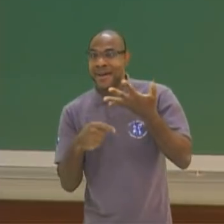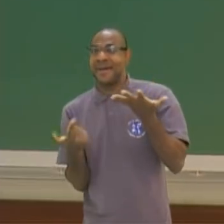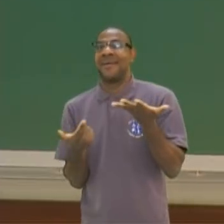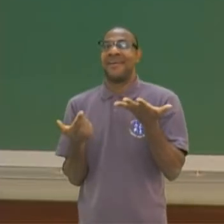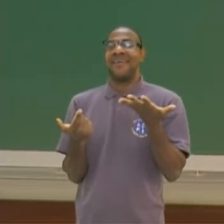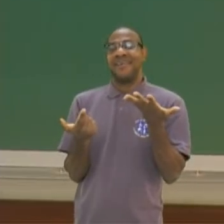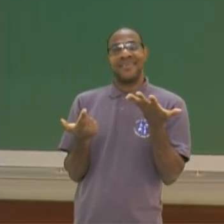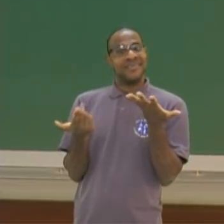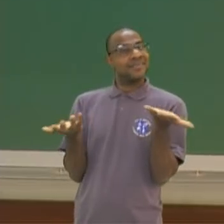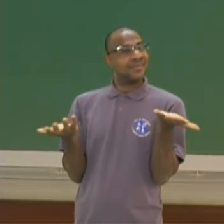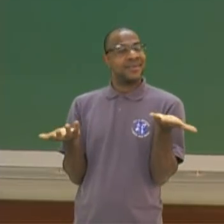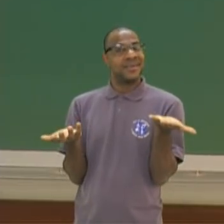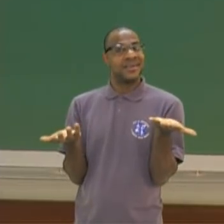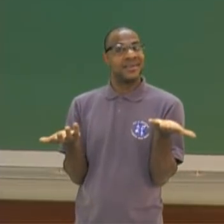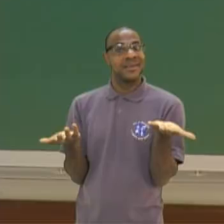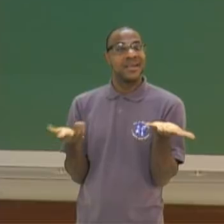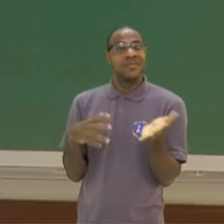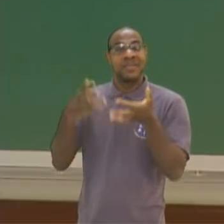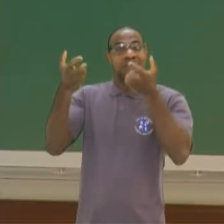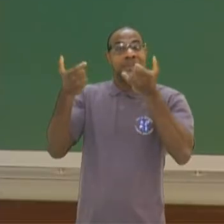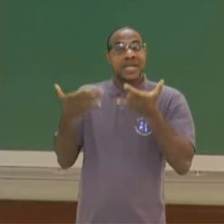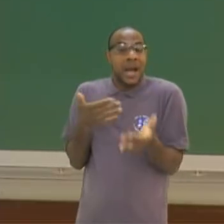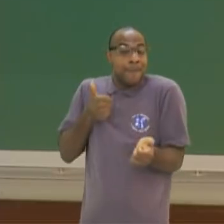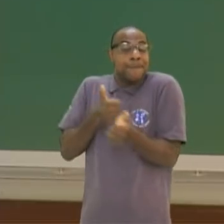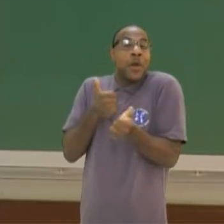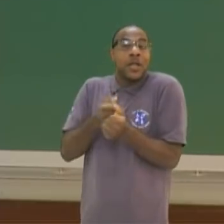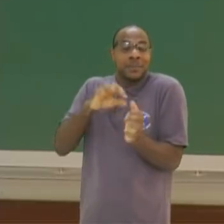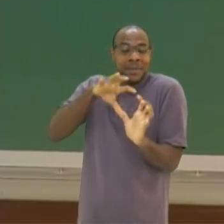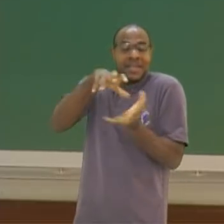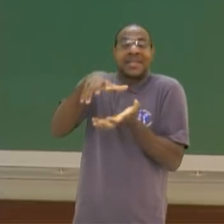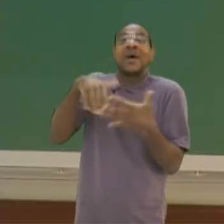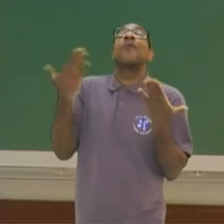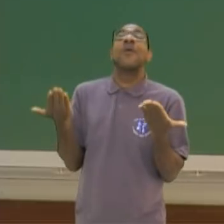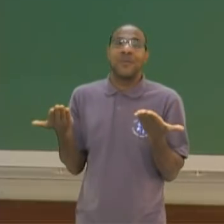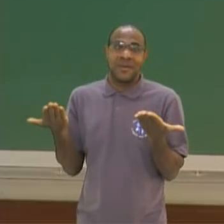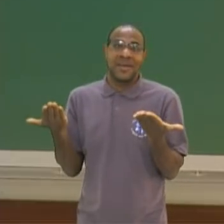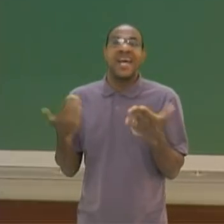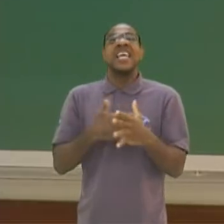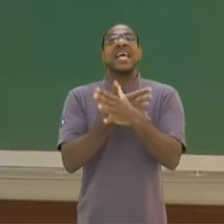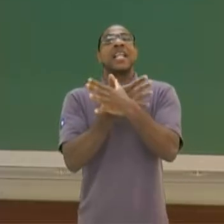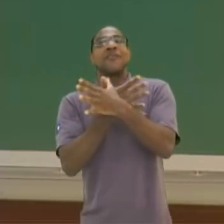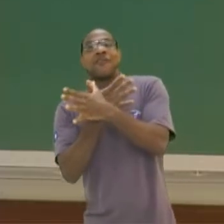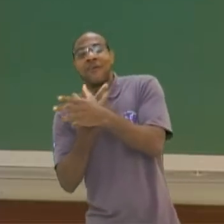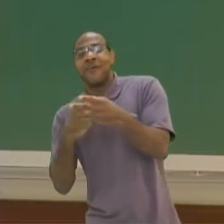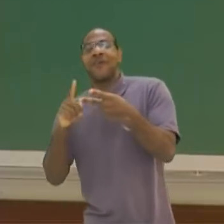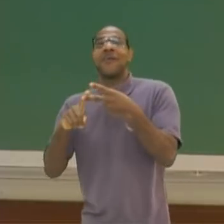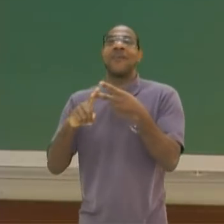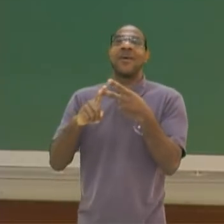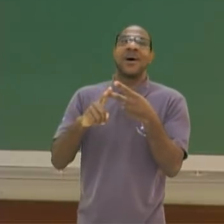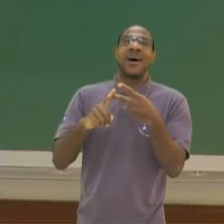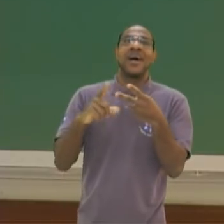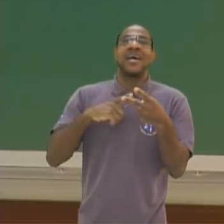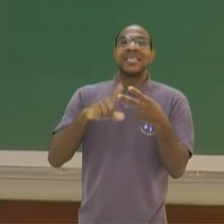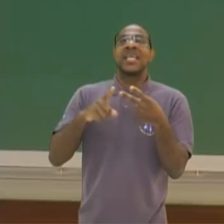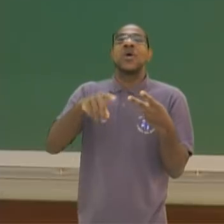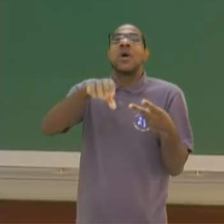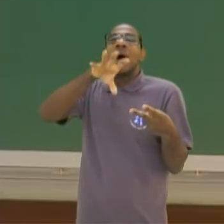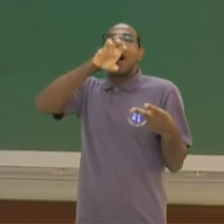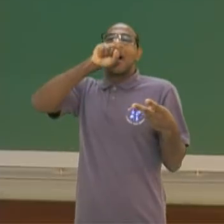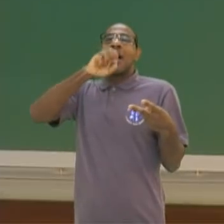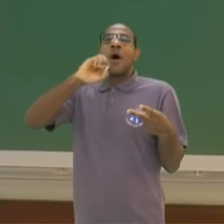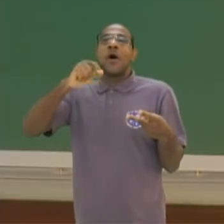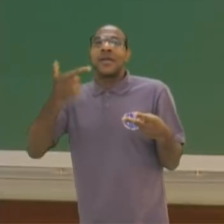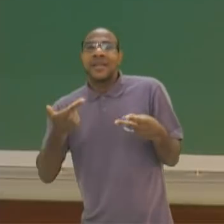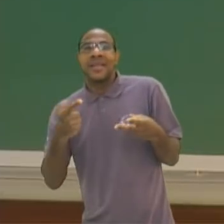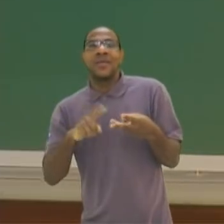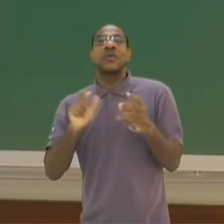atmosfera. E você falou agora da mais próxima, que né, as aves voam, que tem o oxigênio que eu respiro, que